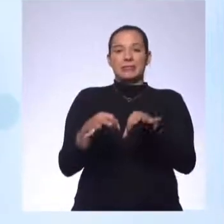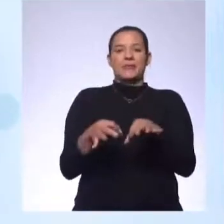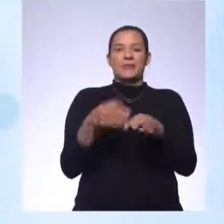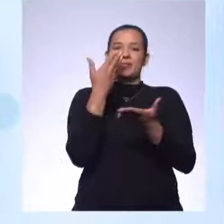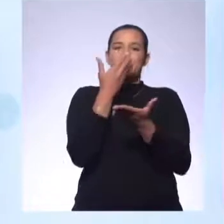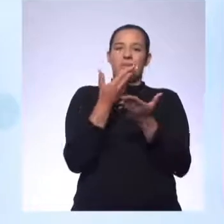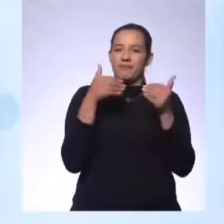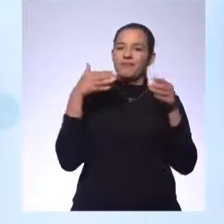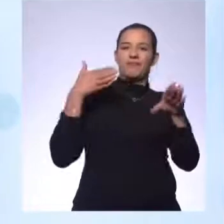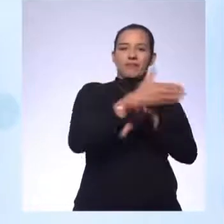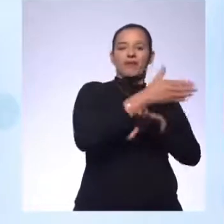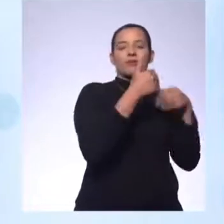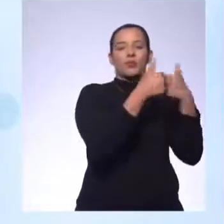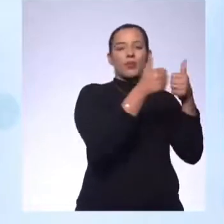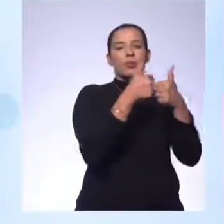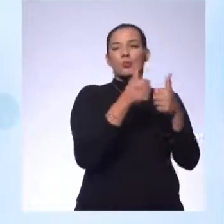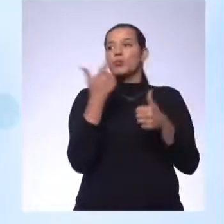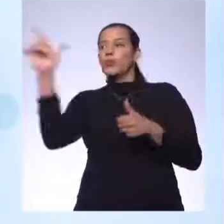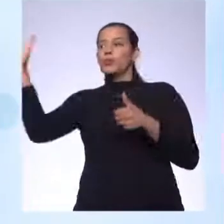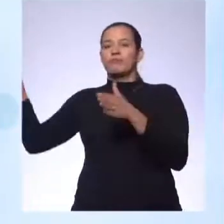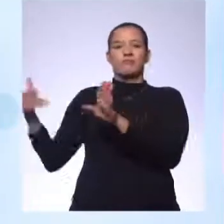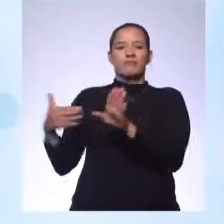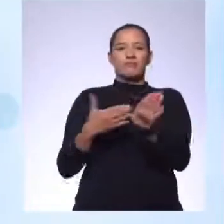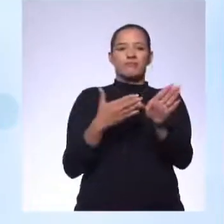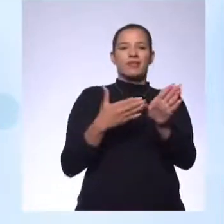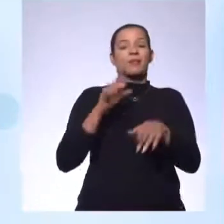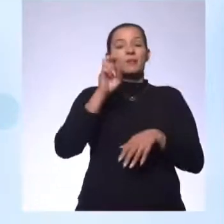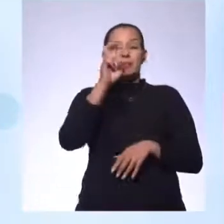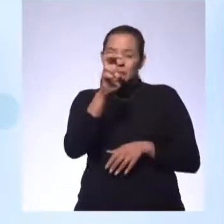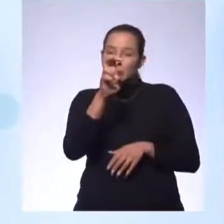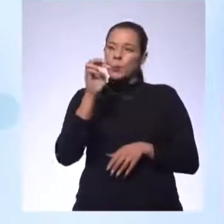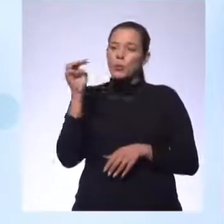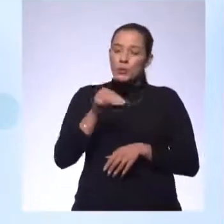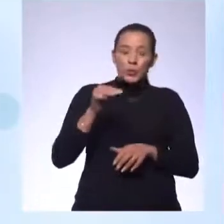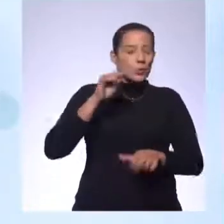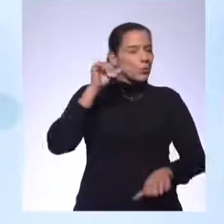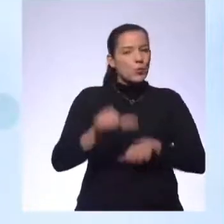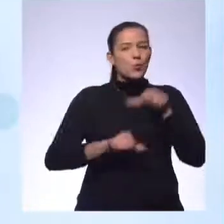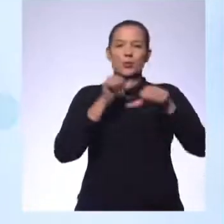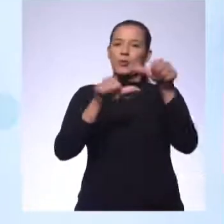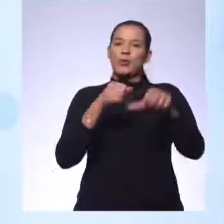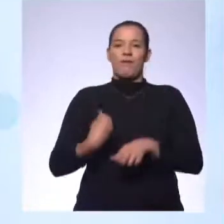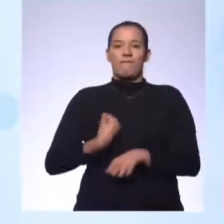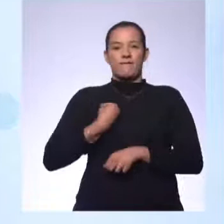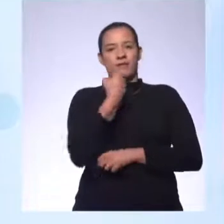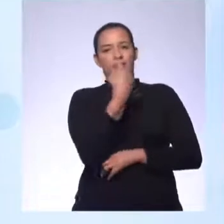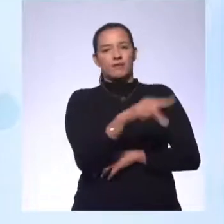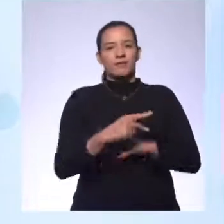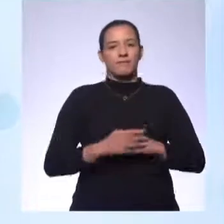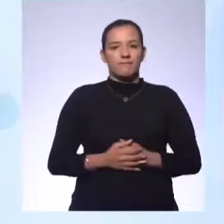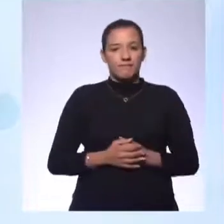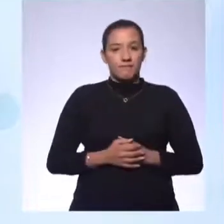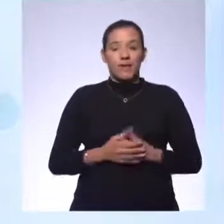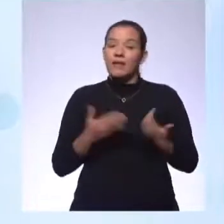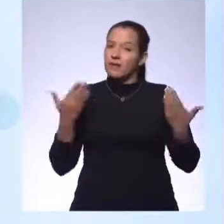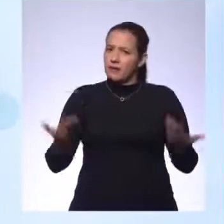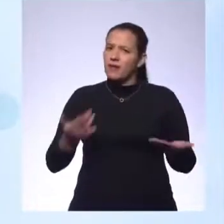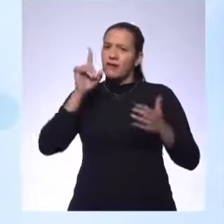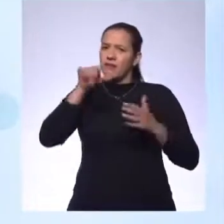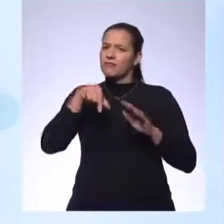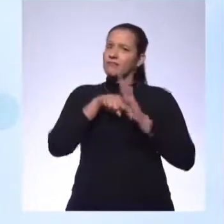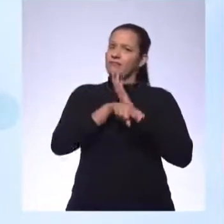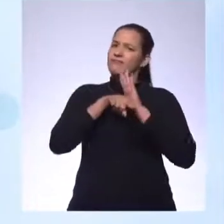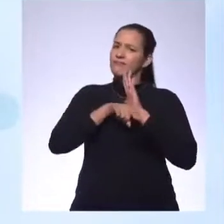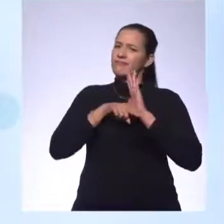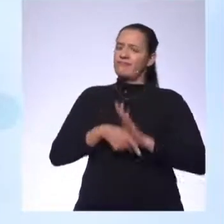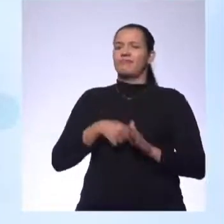Ou seja, 5 minutos modificaram a vida dele. Aí você já pensou sobre isso? Fala, olha que análise bacana,